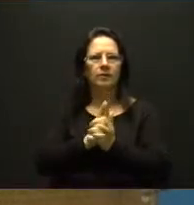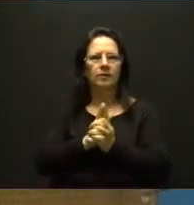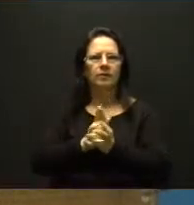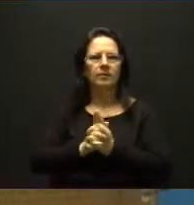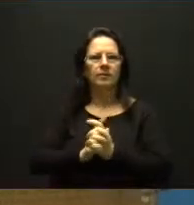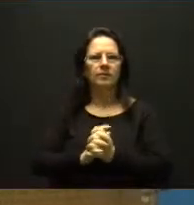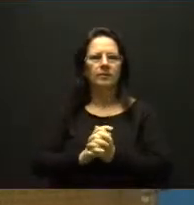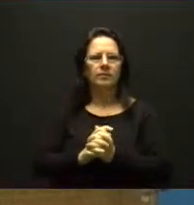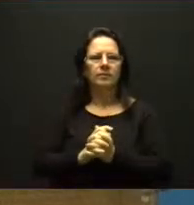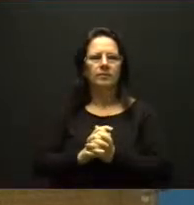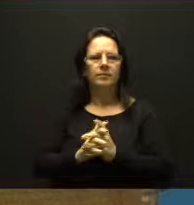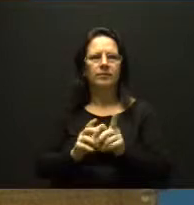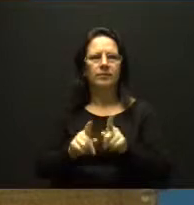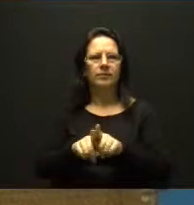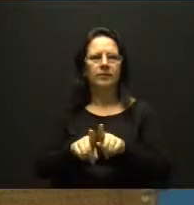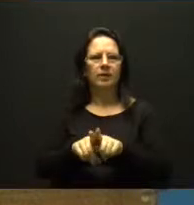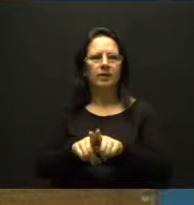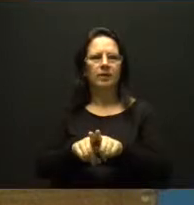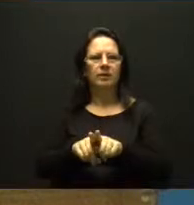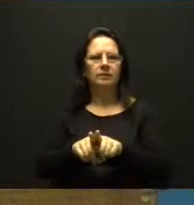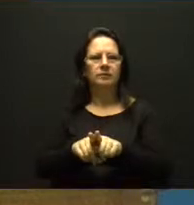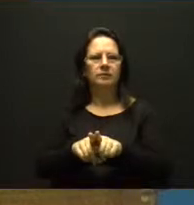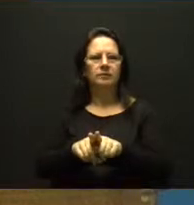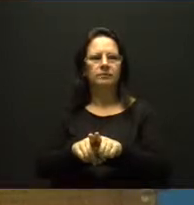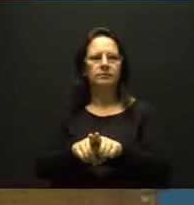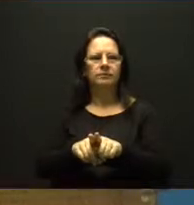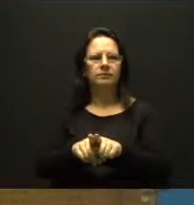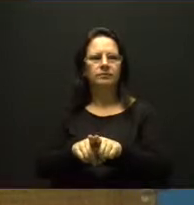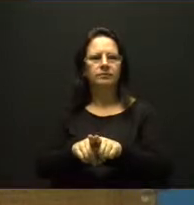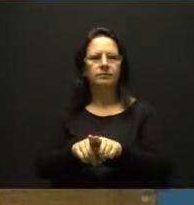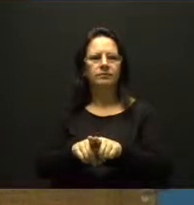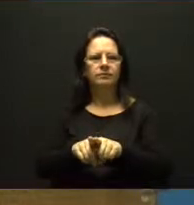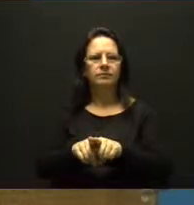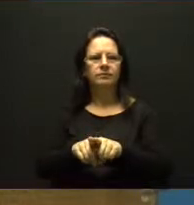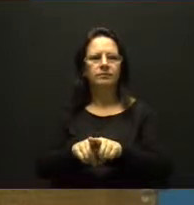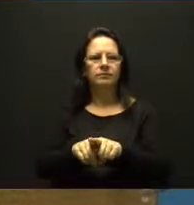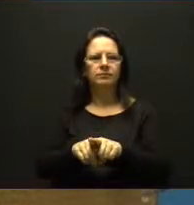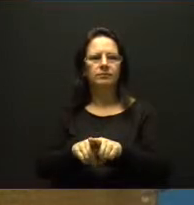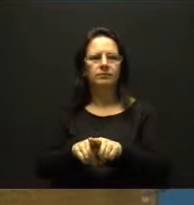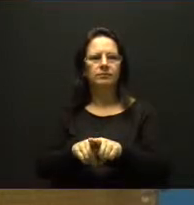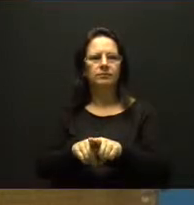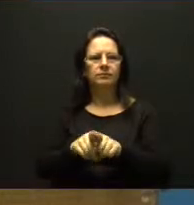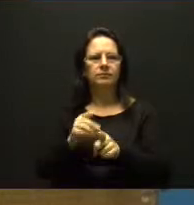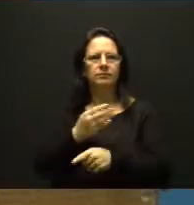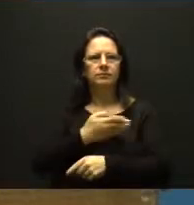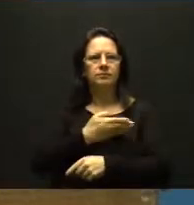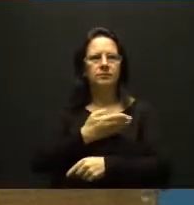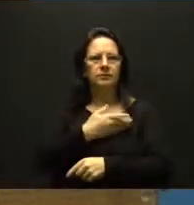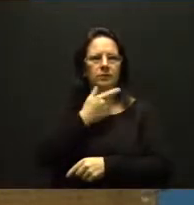era também a sensibilizar aqui em relação ao amigo